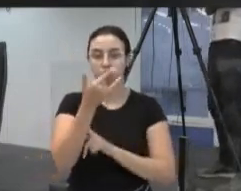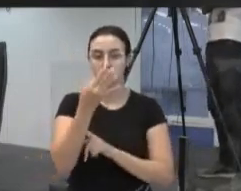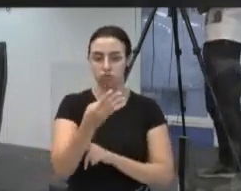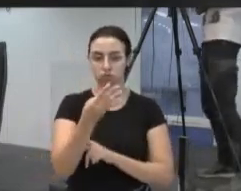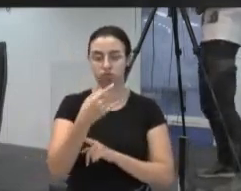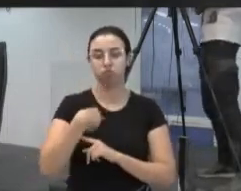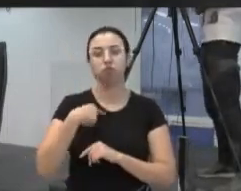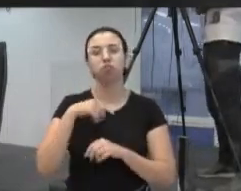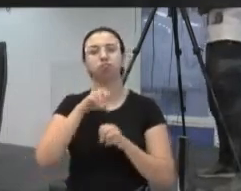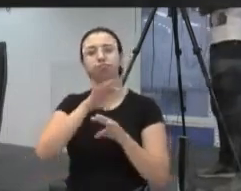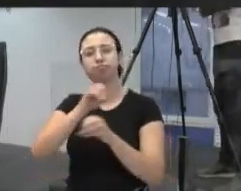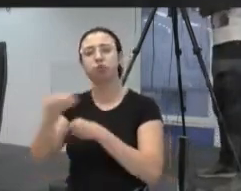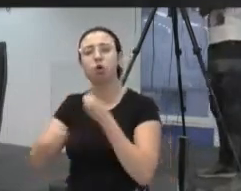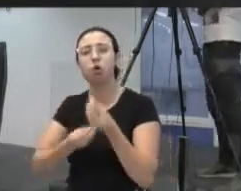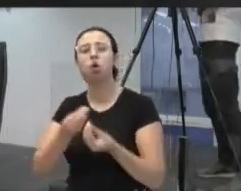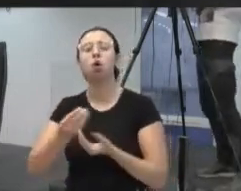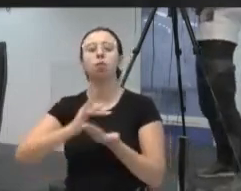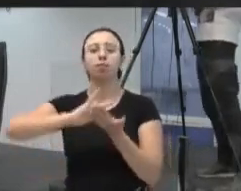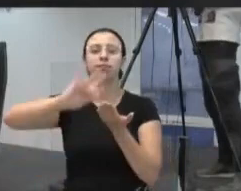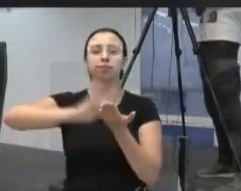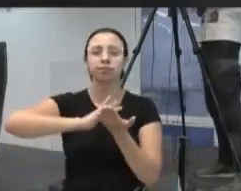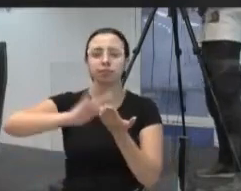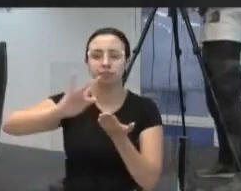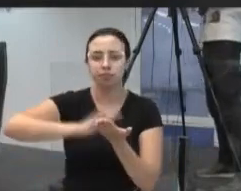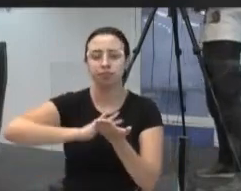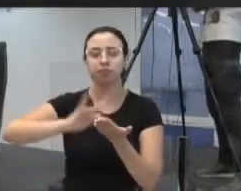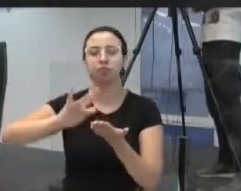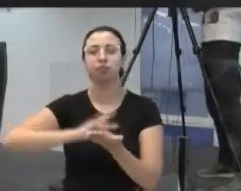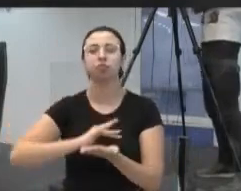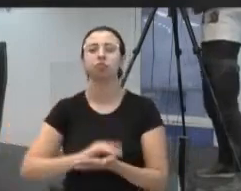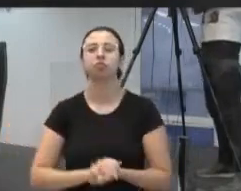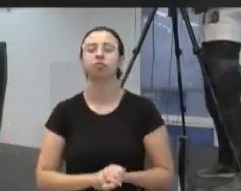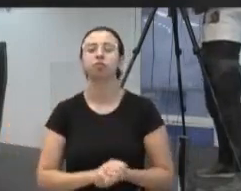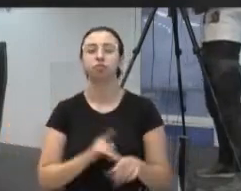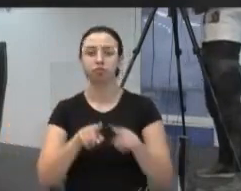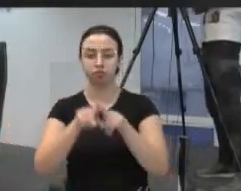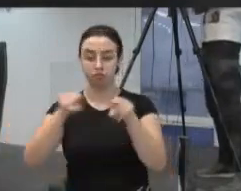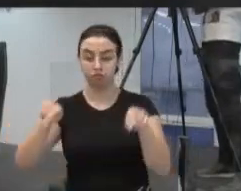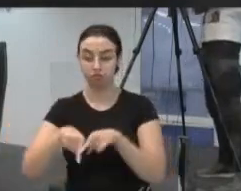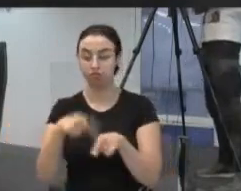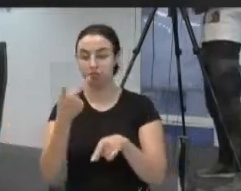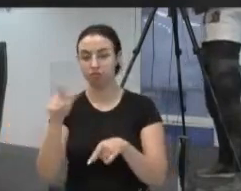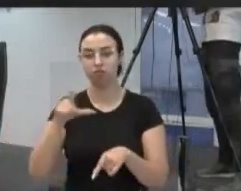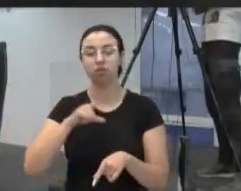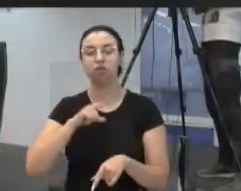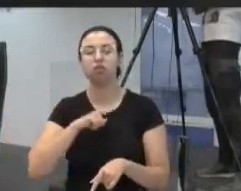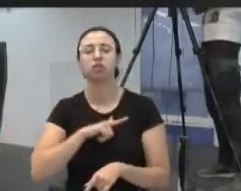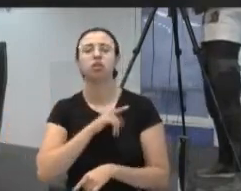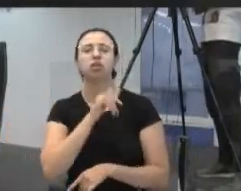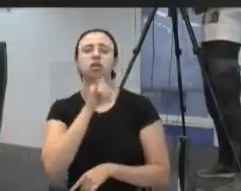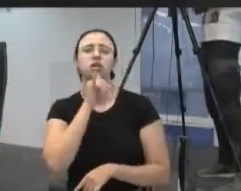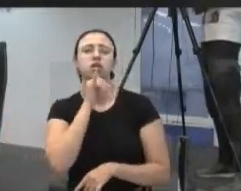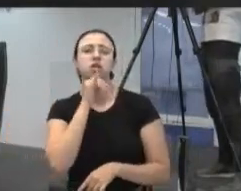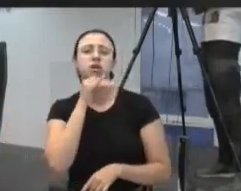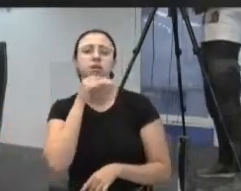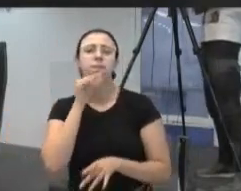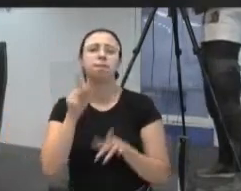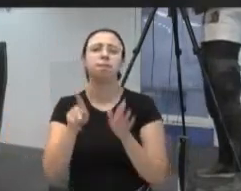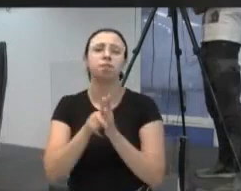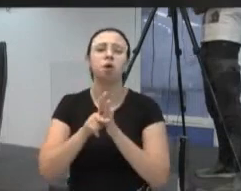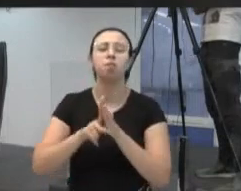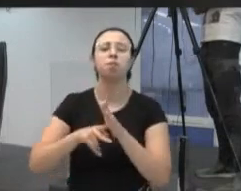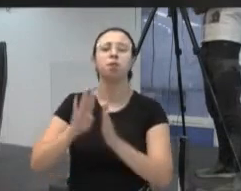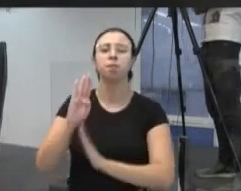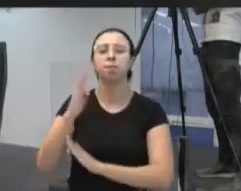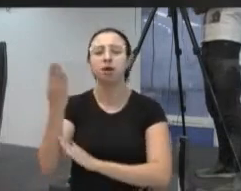eu mesmo ensinava eles a mexer em telefone, trocar tela, enfim. Outra sala, eu montei uma espécie de marcenaria, onde